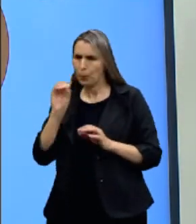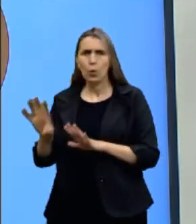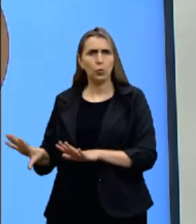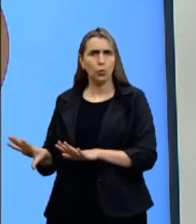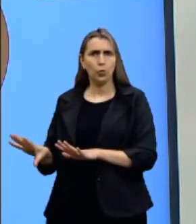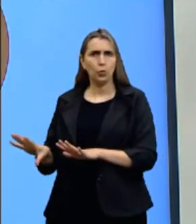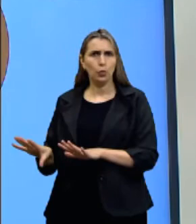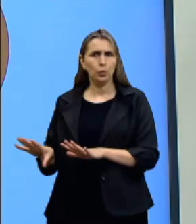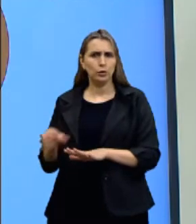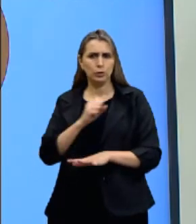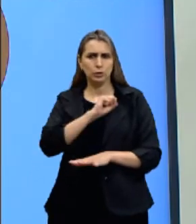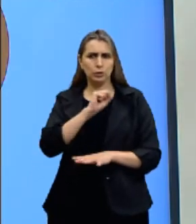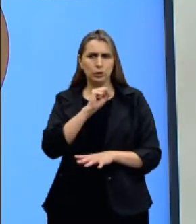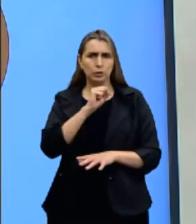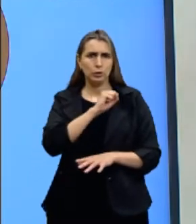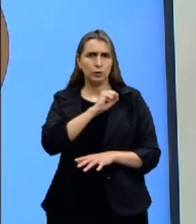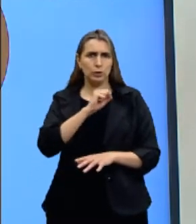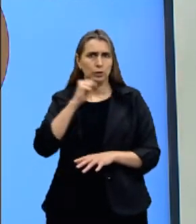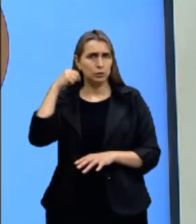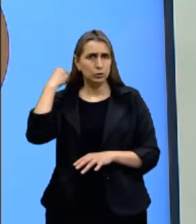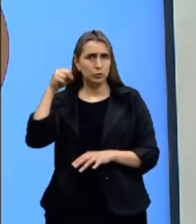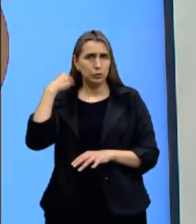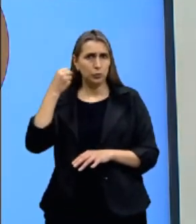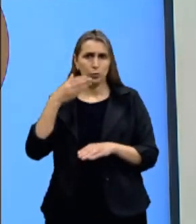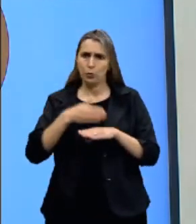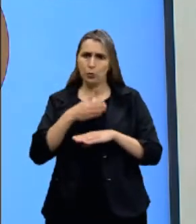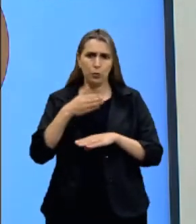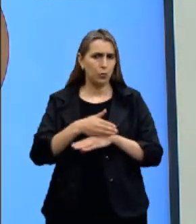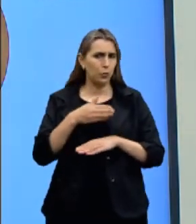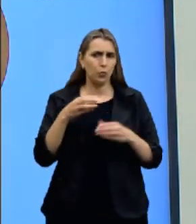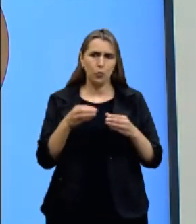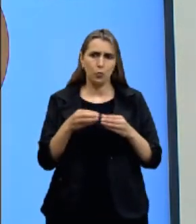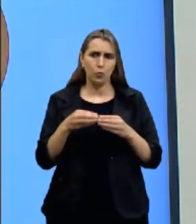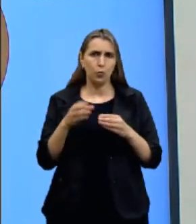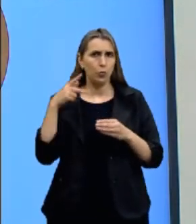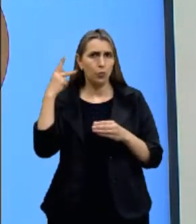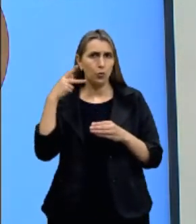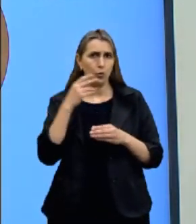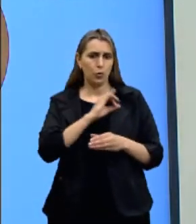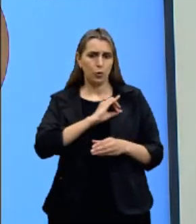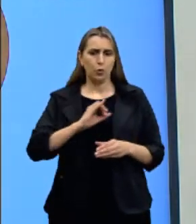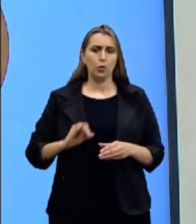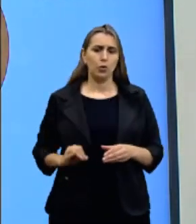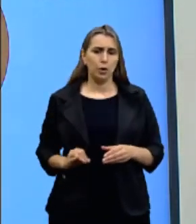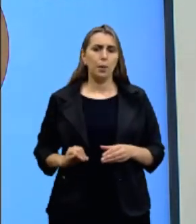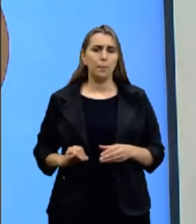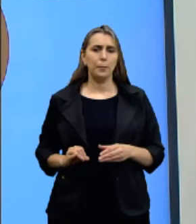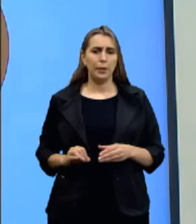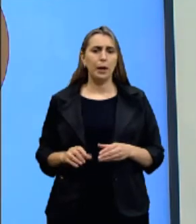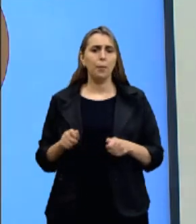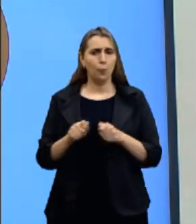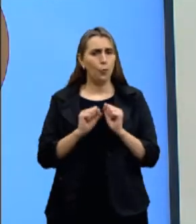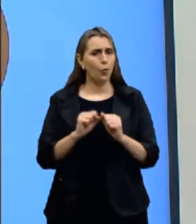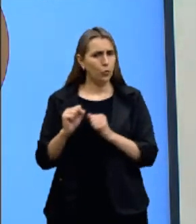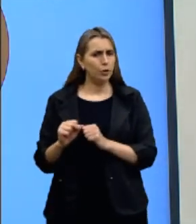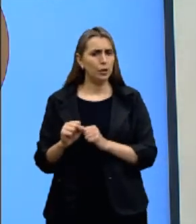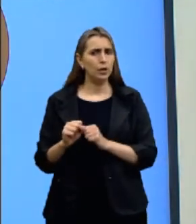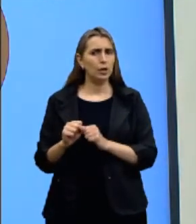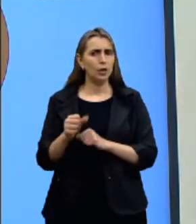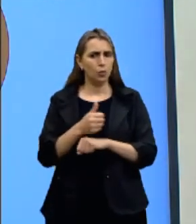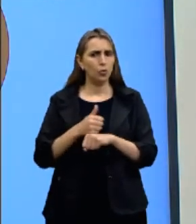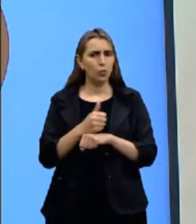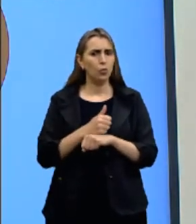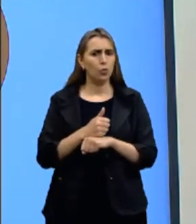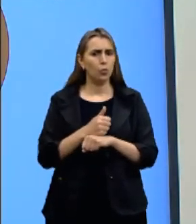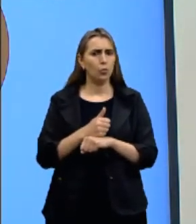carreira de Senador na época Até porque não era do mesmo partido do imperador para se dedicar mesmo a